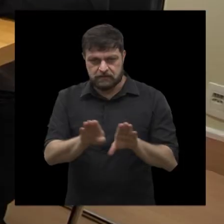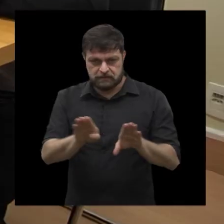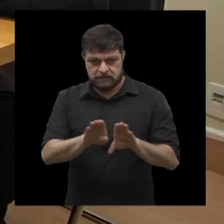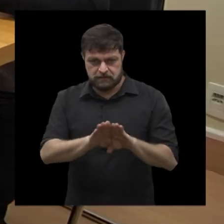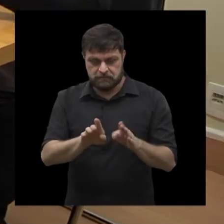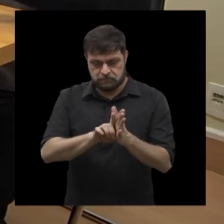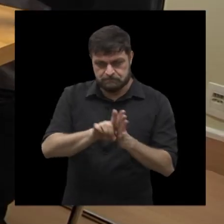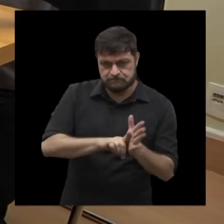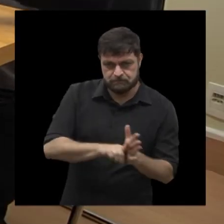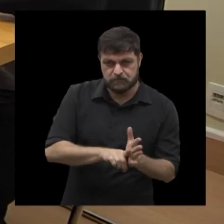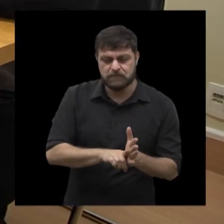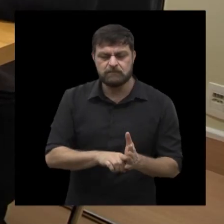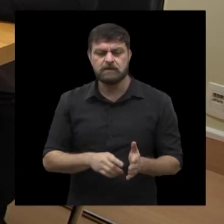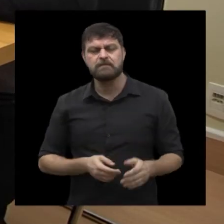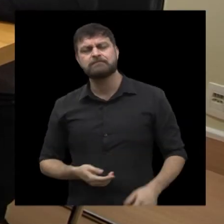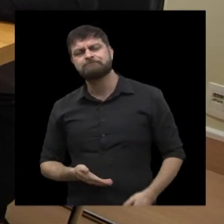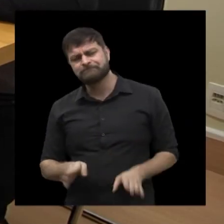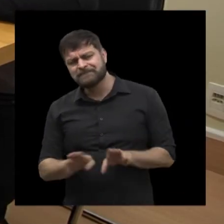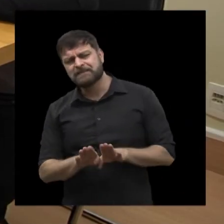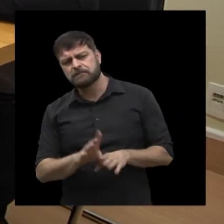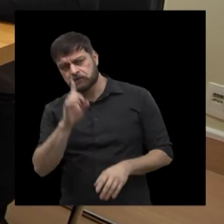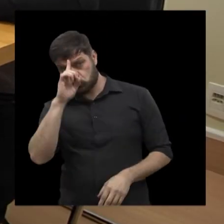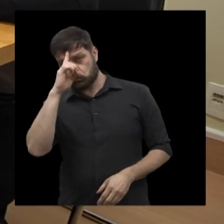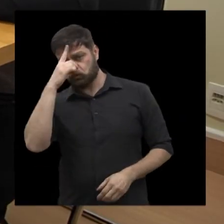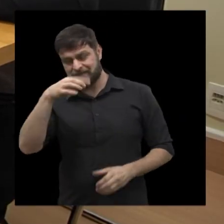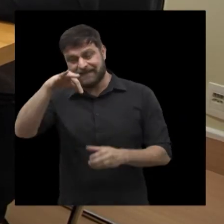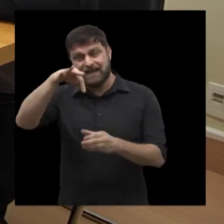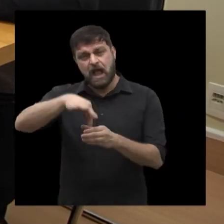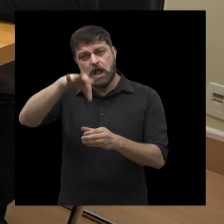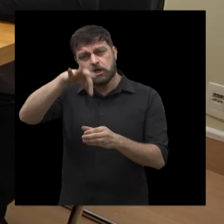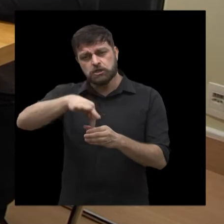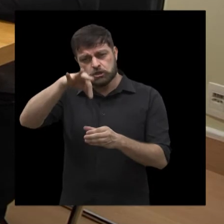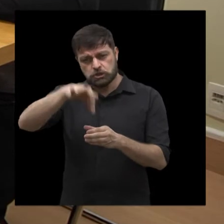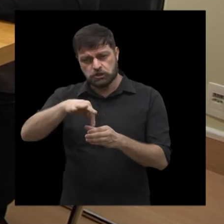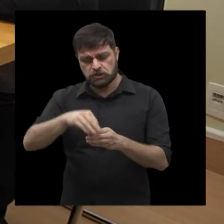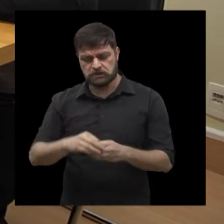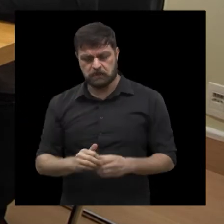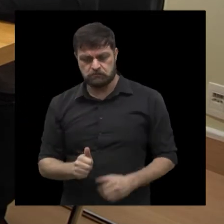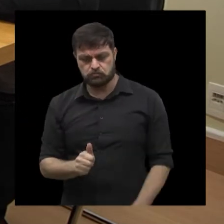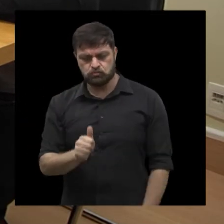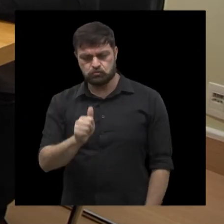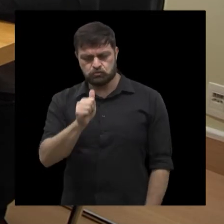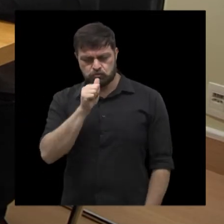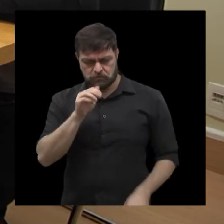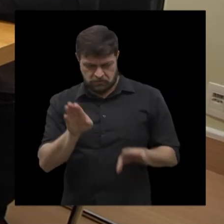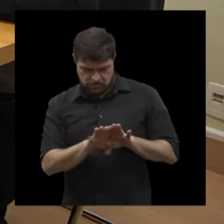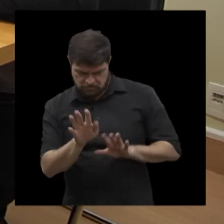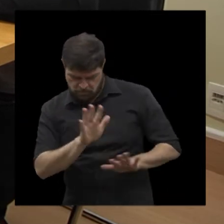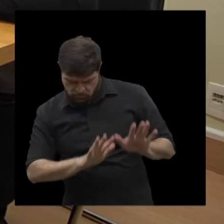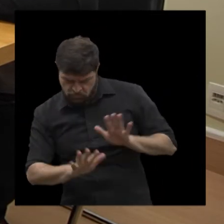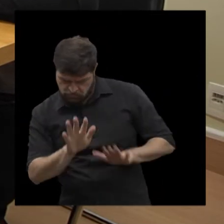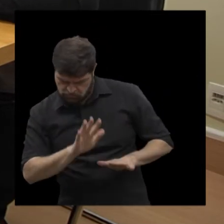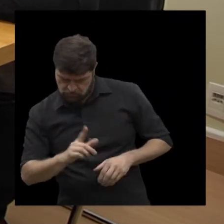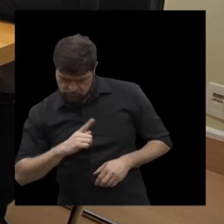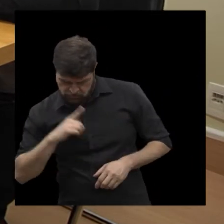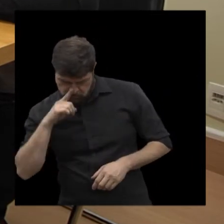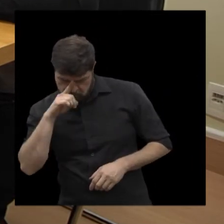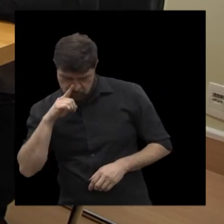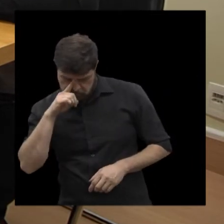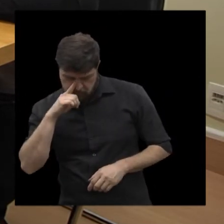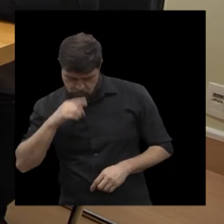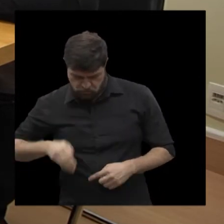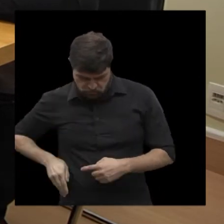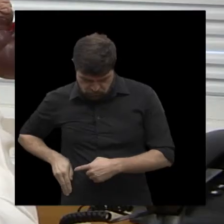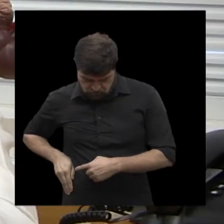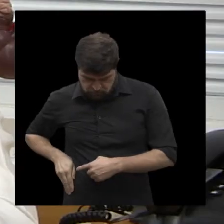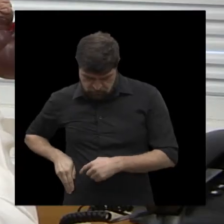creatinina. Esses chás que a gente compra nas casas especializadas, tal, eles também não teriam que ter alguma indicação a respeito dos